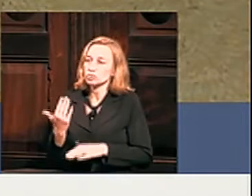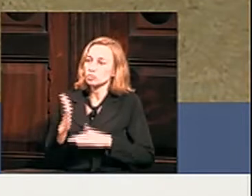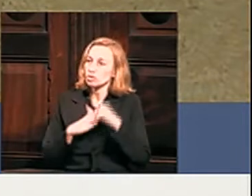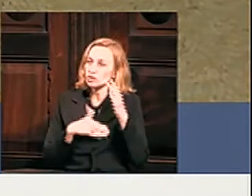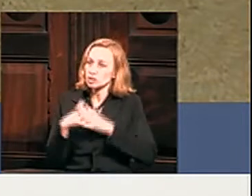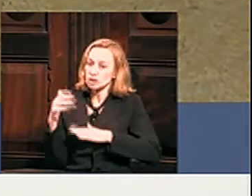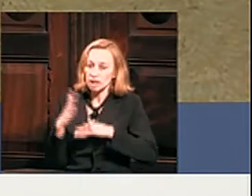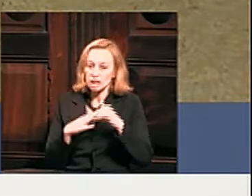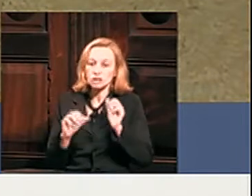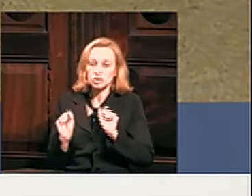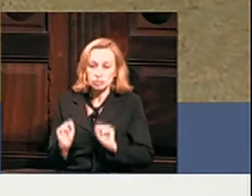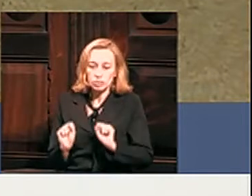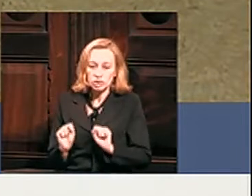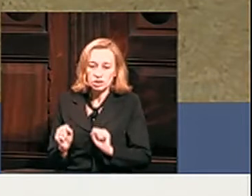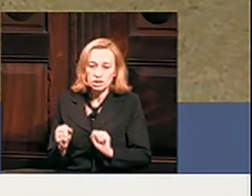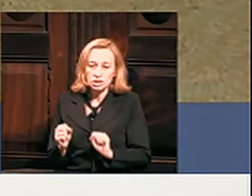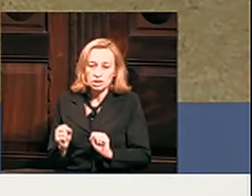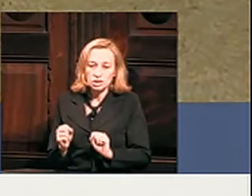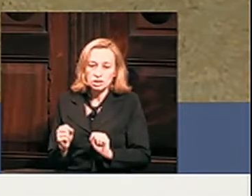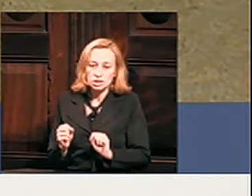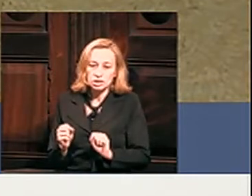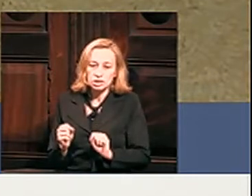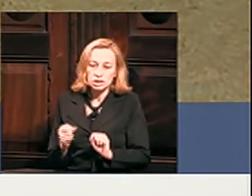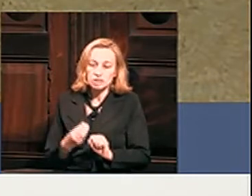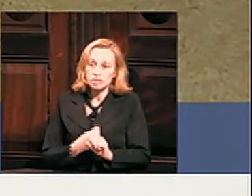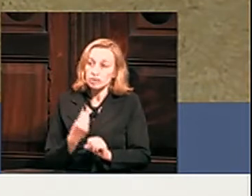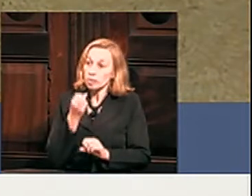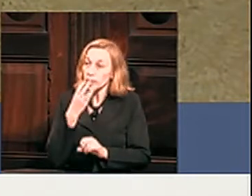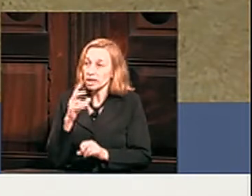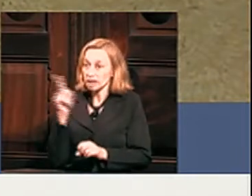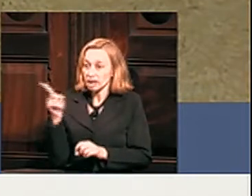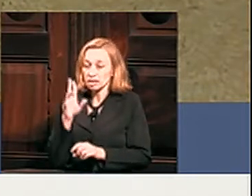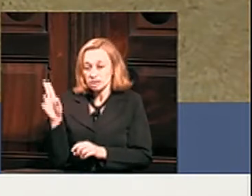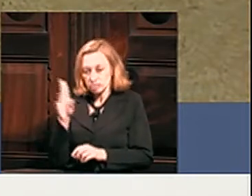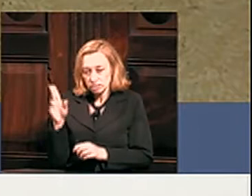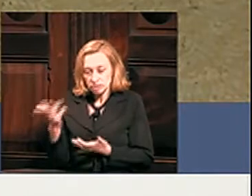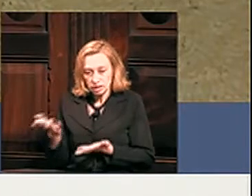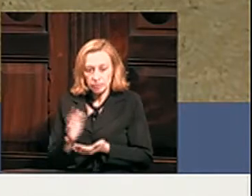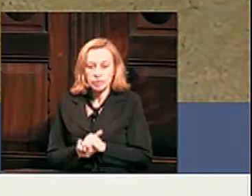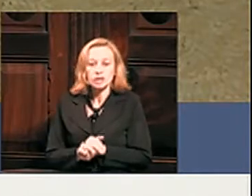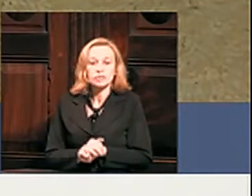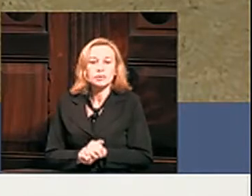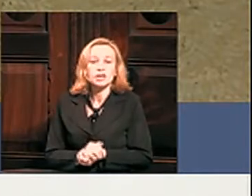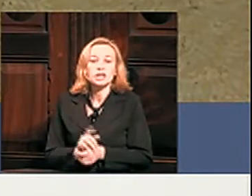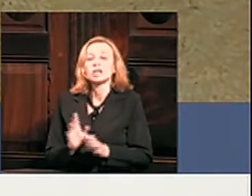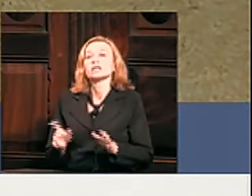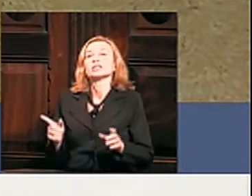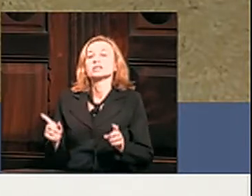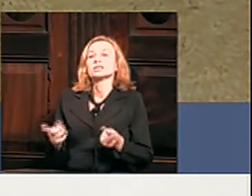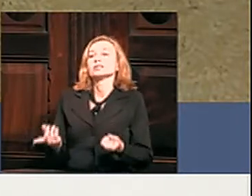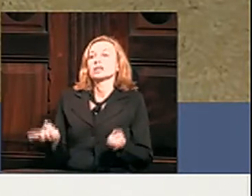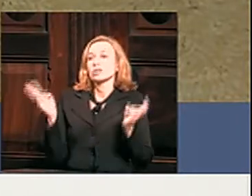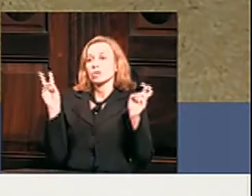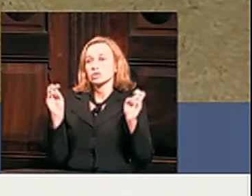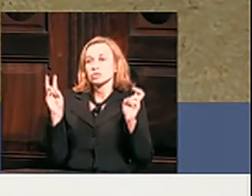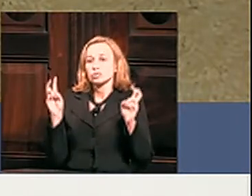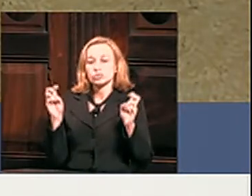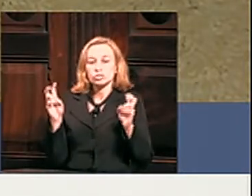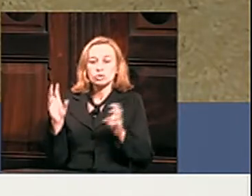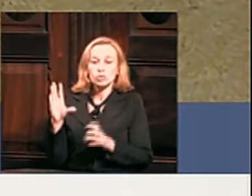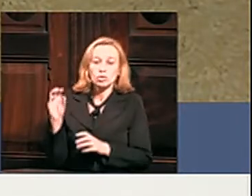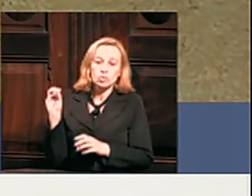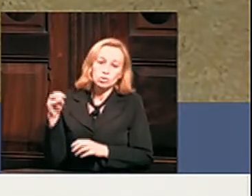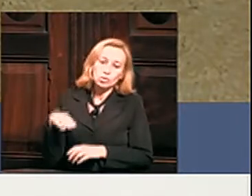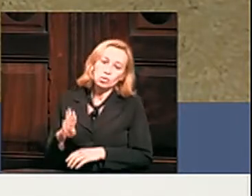porque hoje estão saindo daquela universidade. Então, os parabenizo muito. Com relação aos combustíveis, senhor presidente, a redução de alíquota,